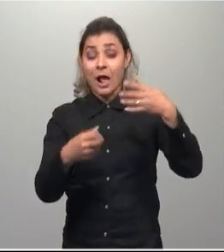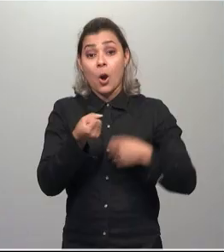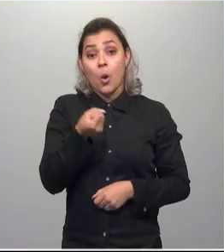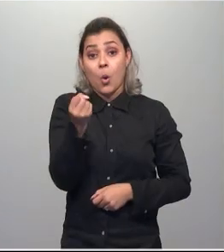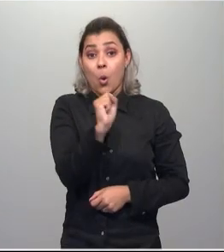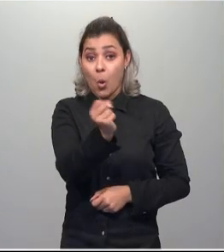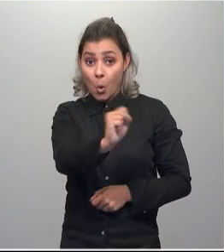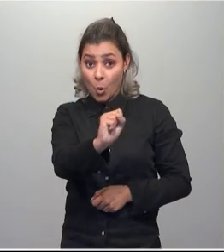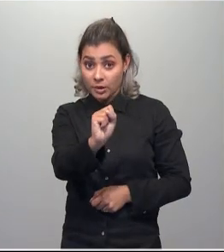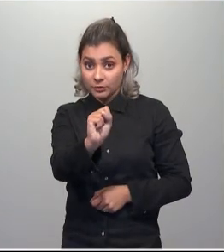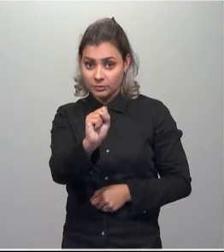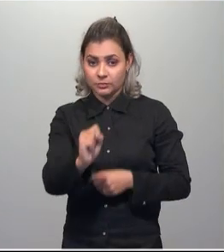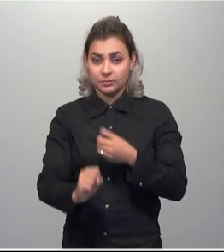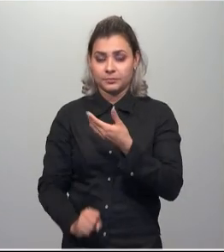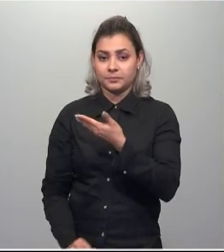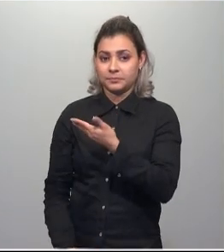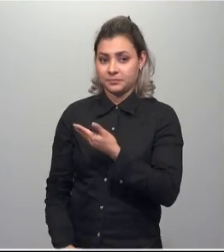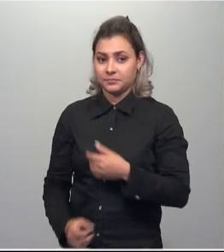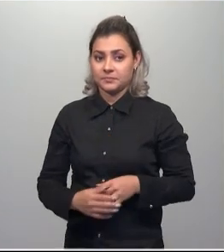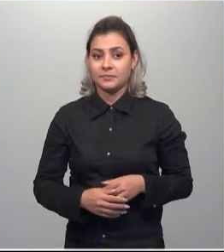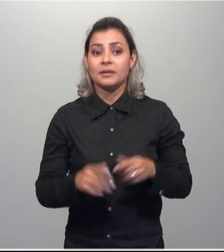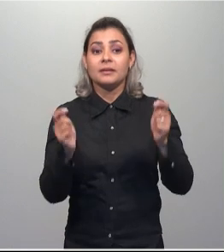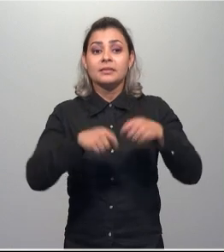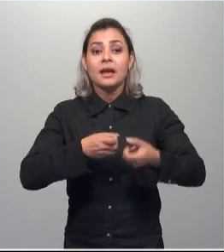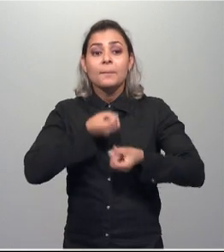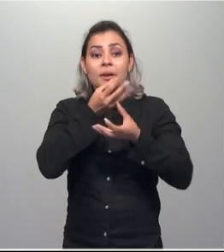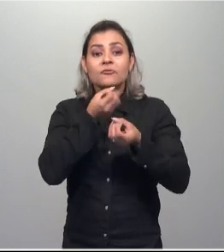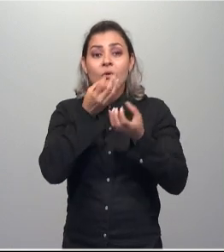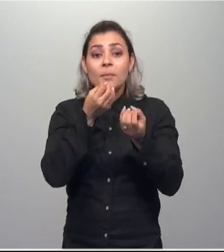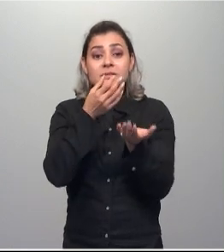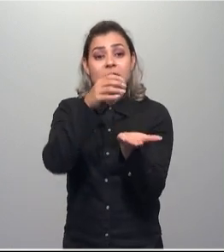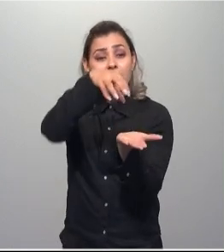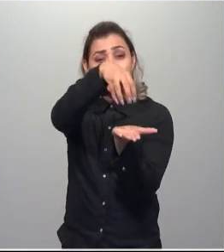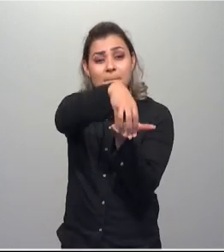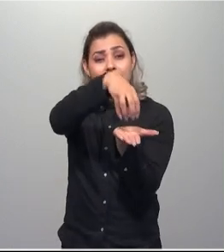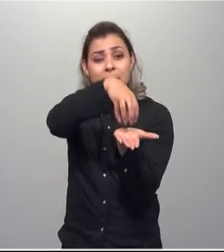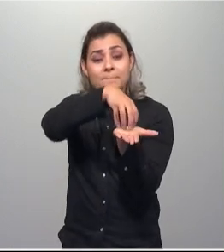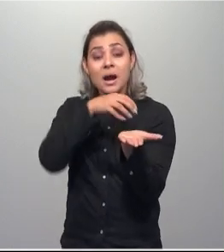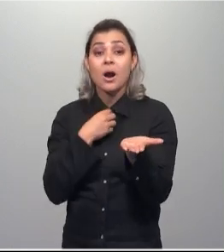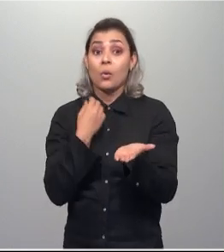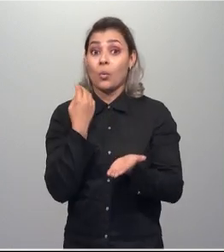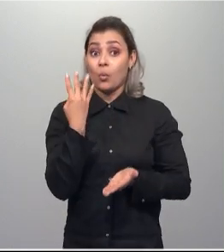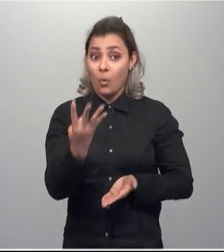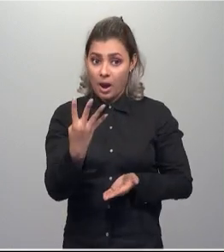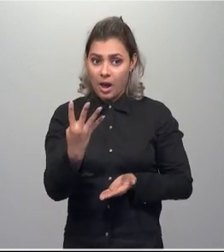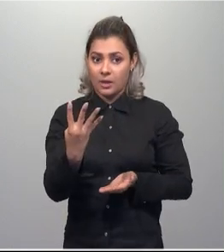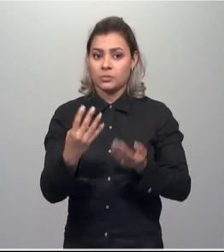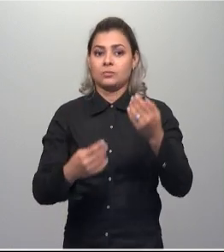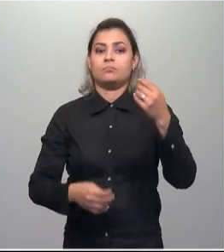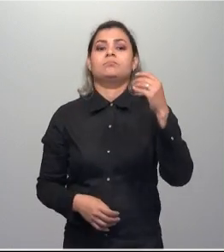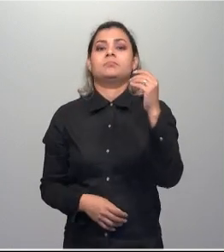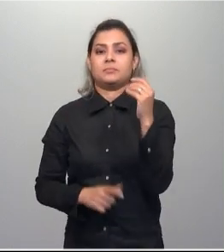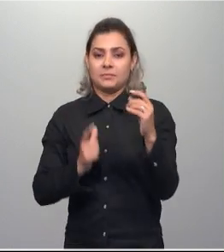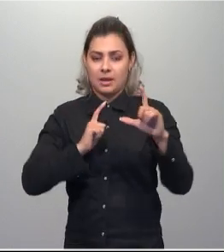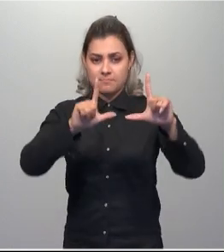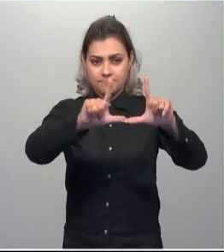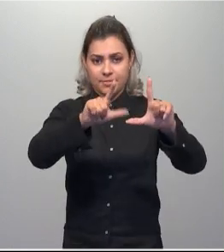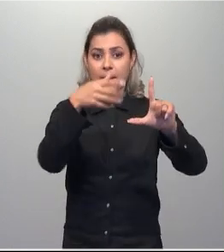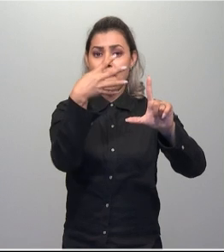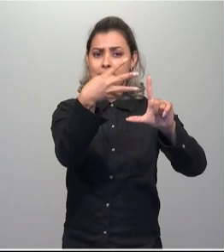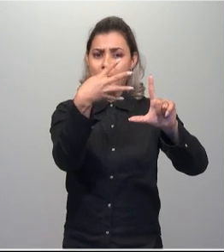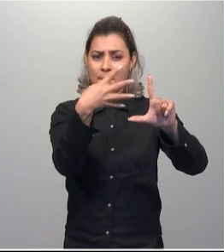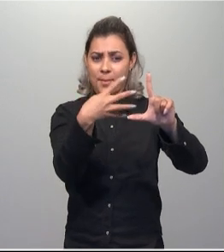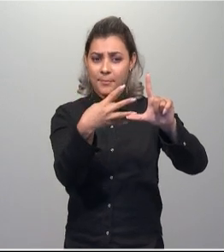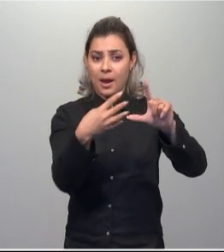da mesma forma vou pegar só que agora em série quatro linhas mais quatro linhas